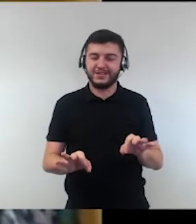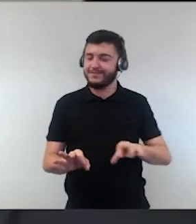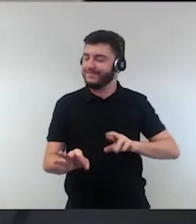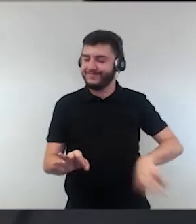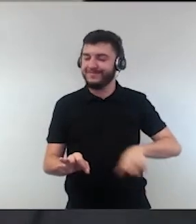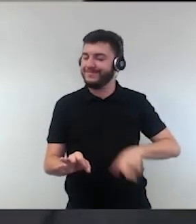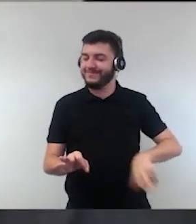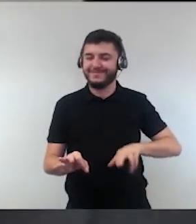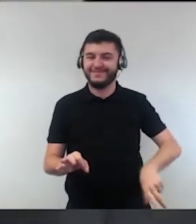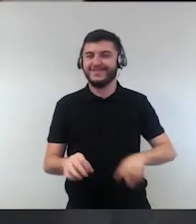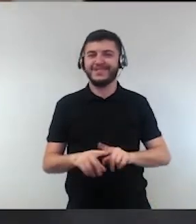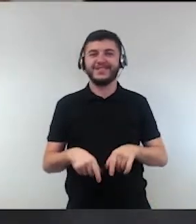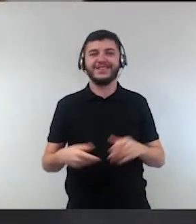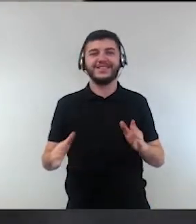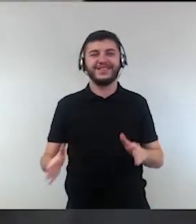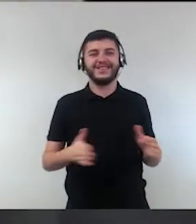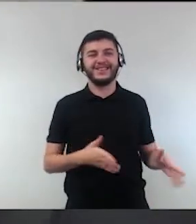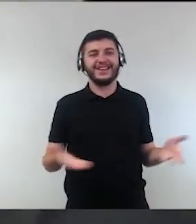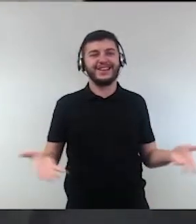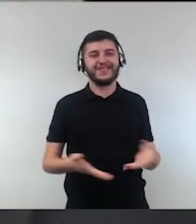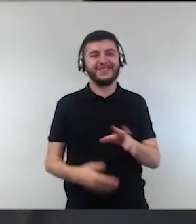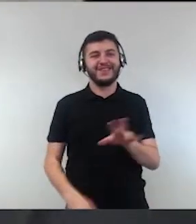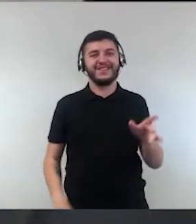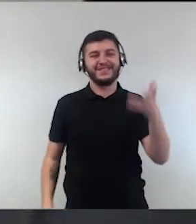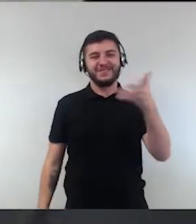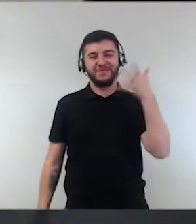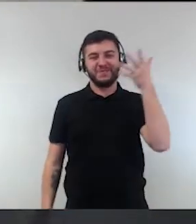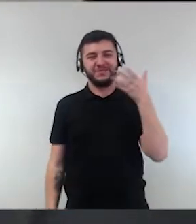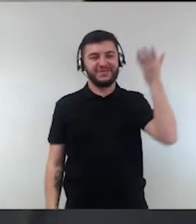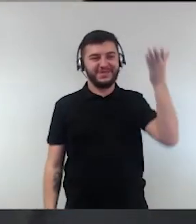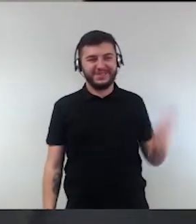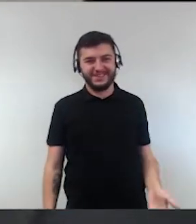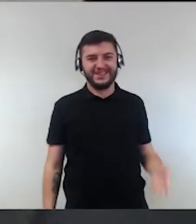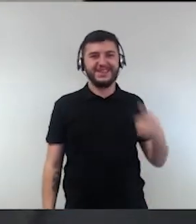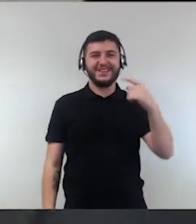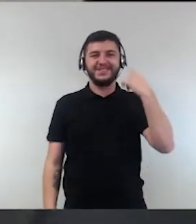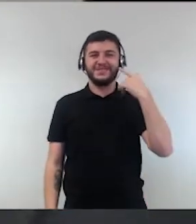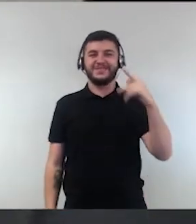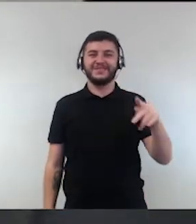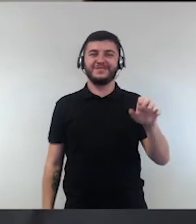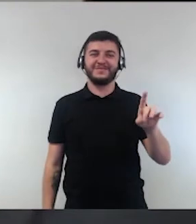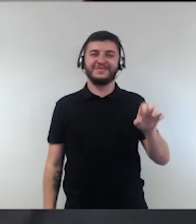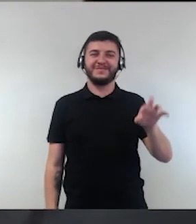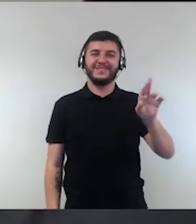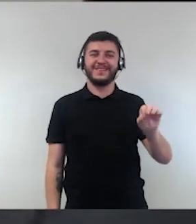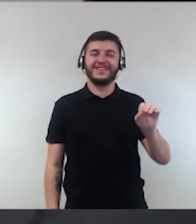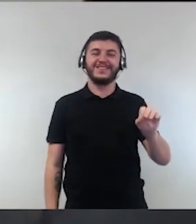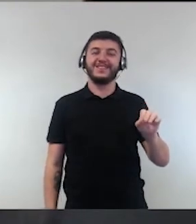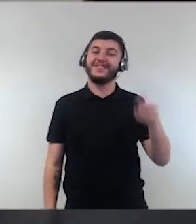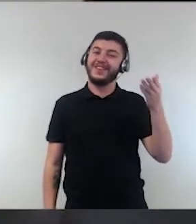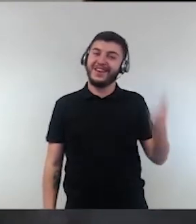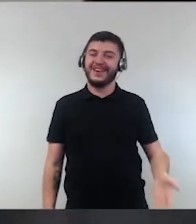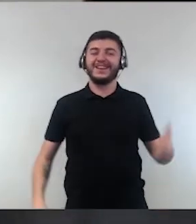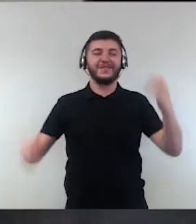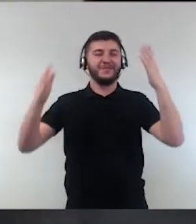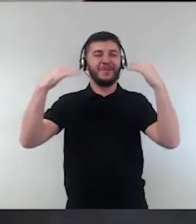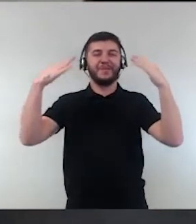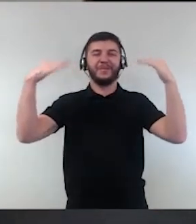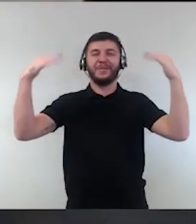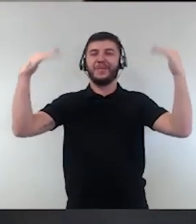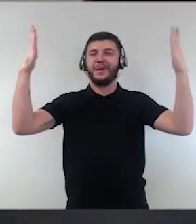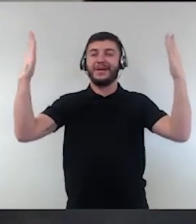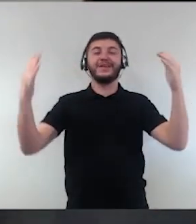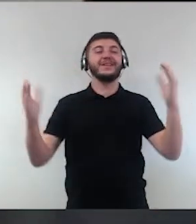Bom, agora vamos passar a palavra ao nosso Pedro, que hoje é um sucesso, né? Muito